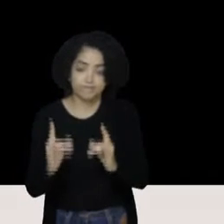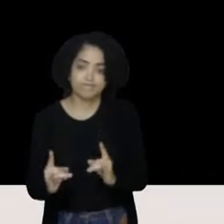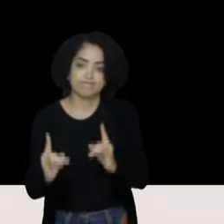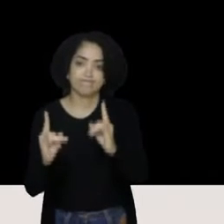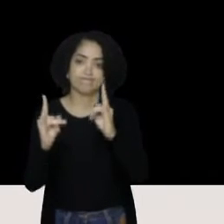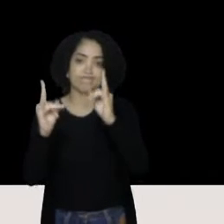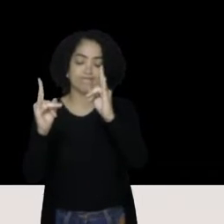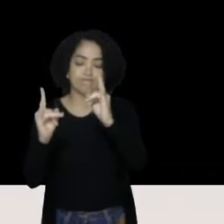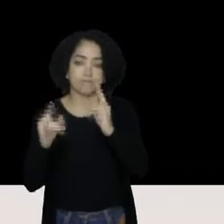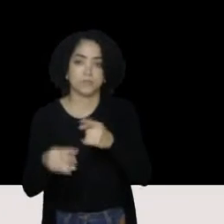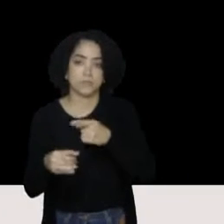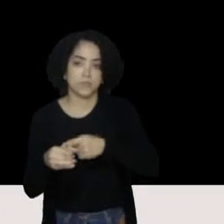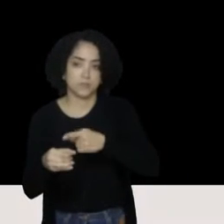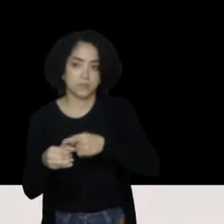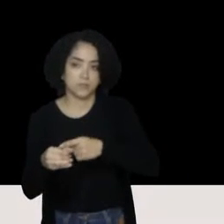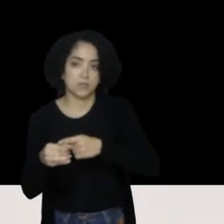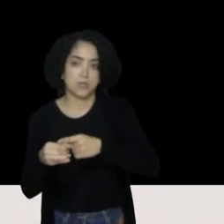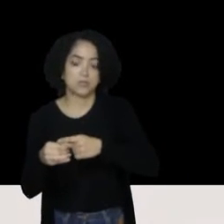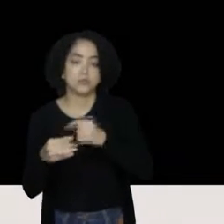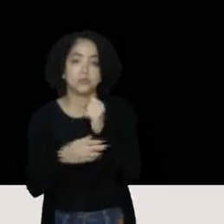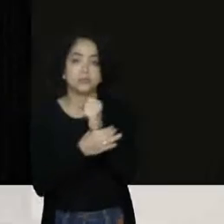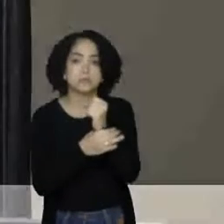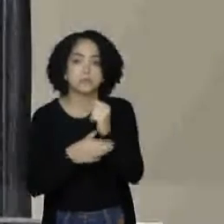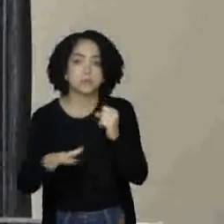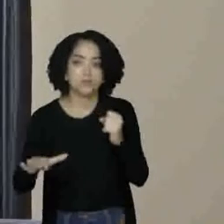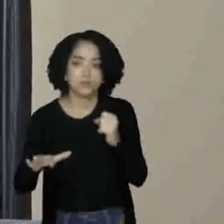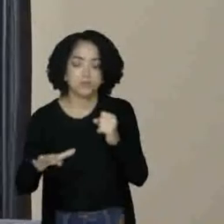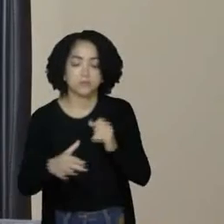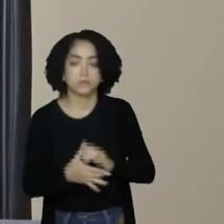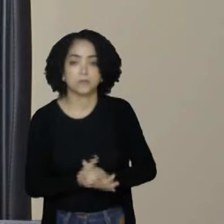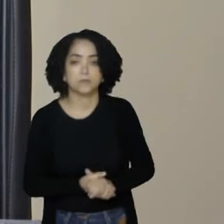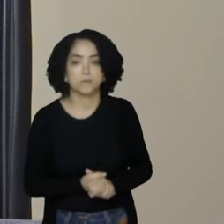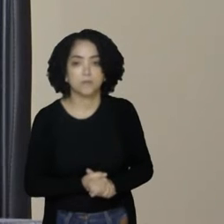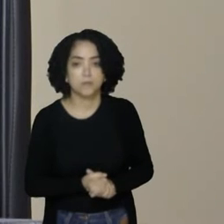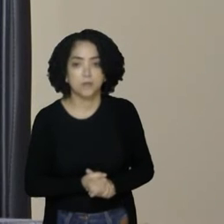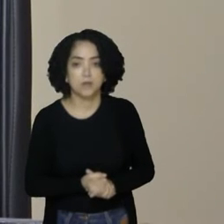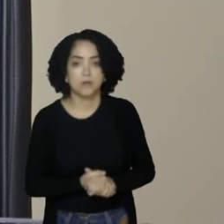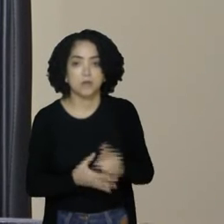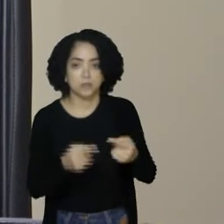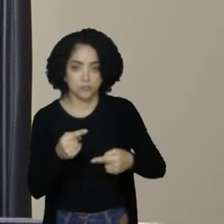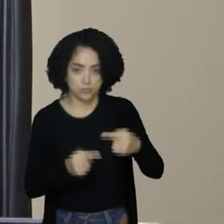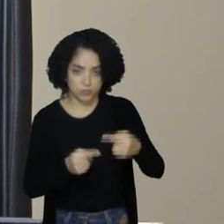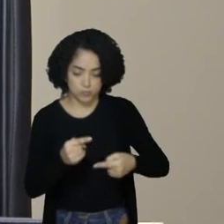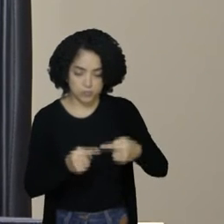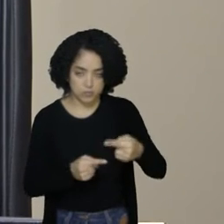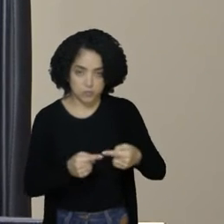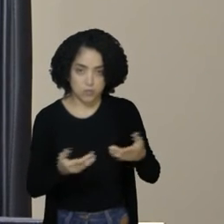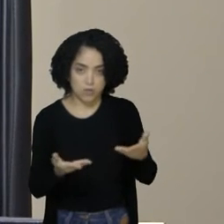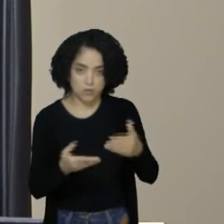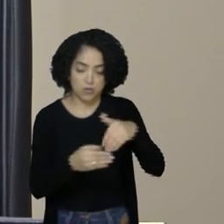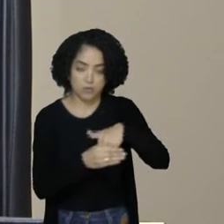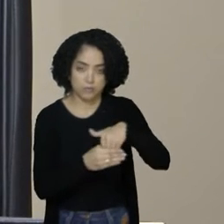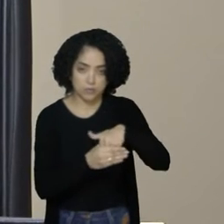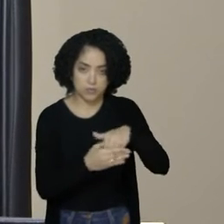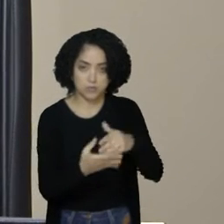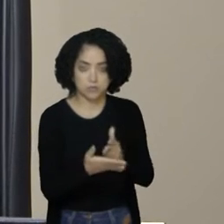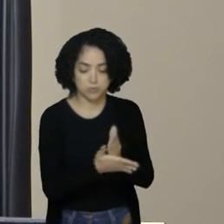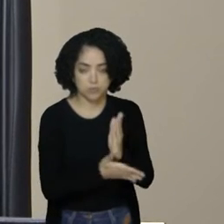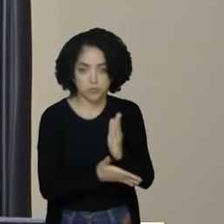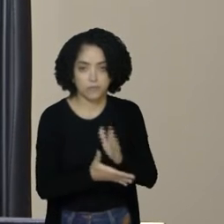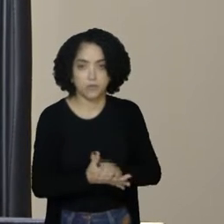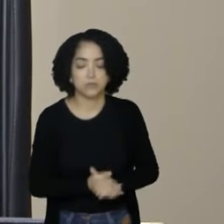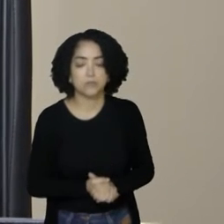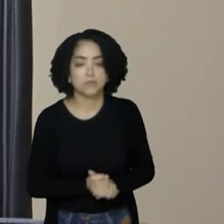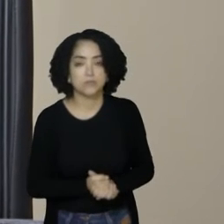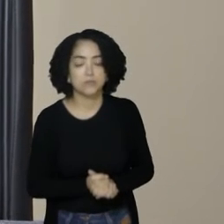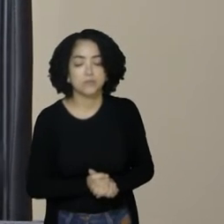município de São José no último domingo, dia 11 de outubro. Em discussão, não havendo quem queira discutir, em votação, está